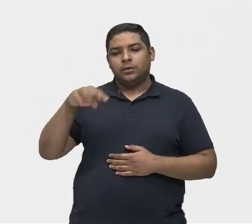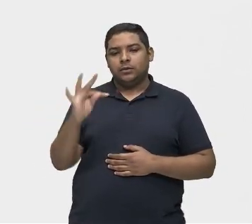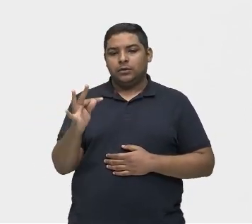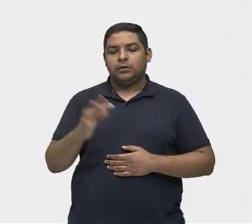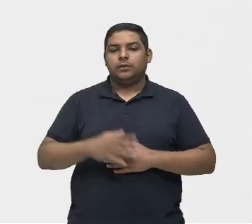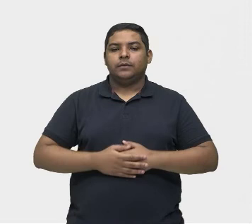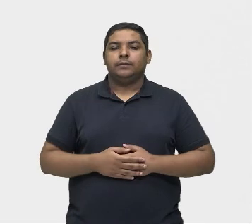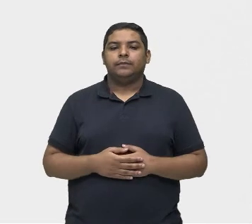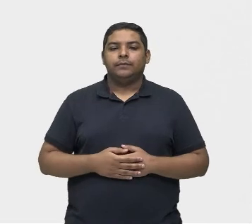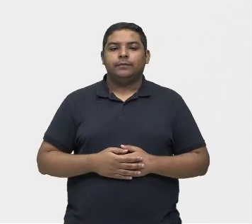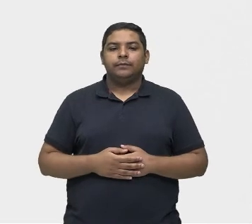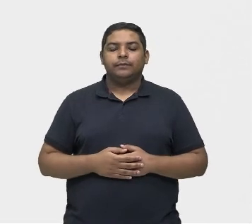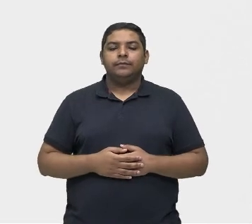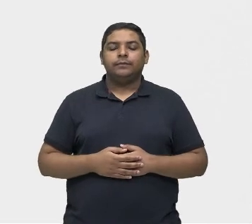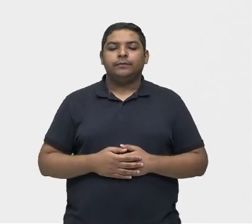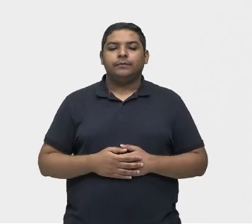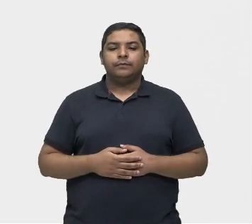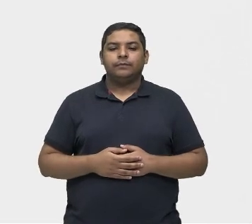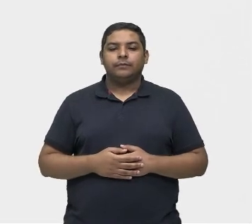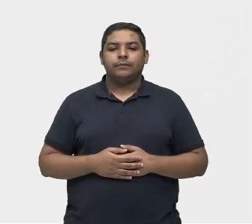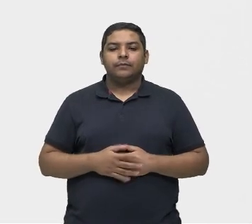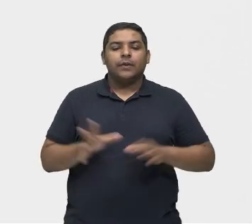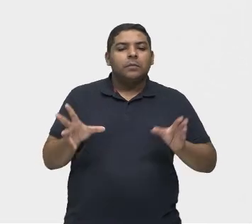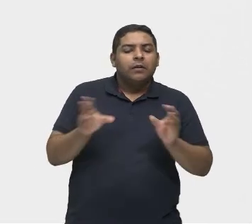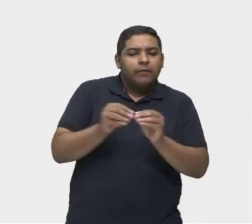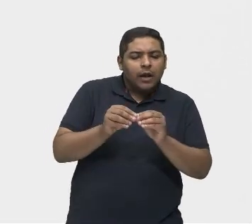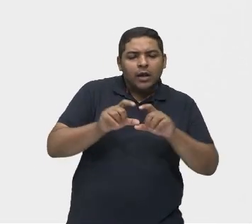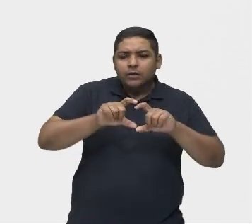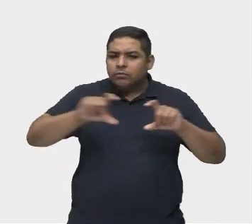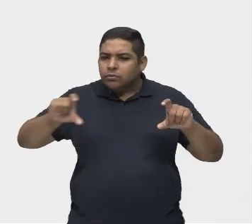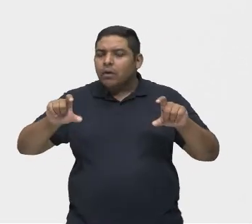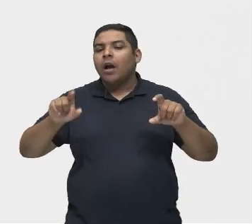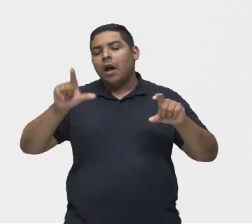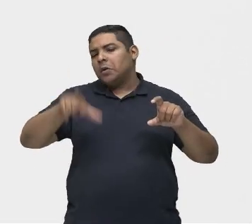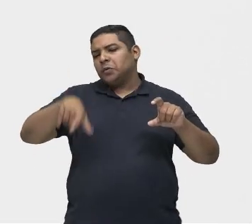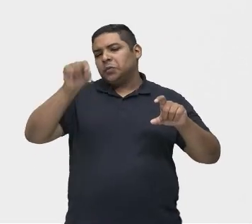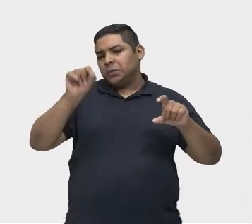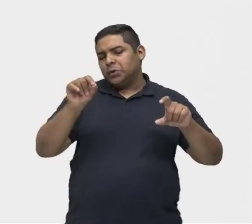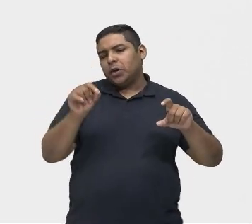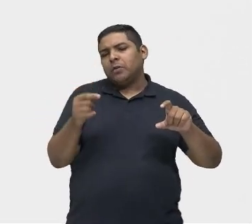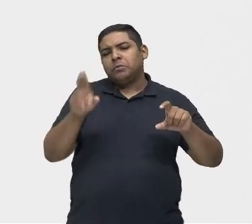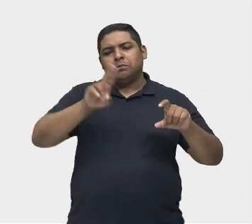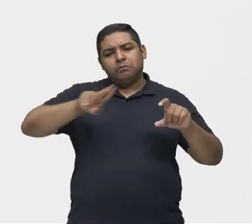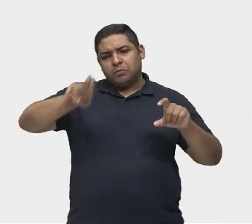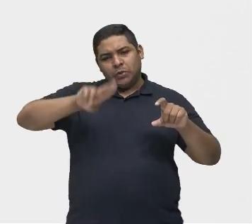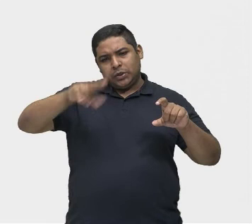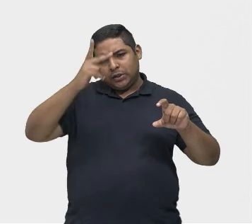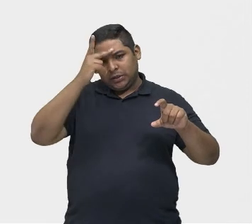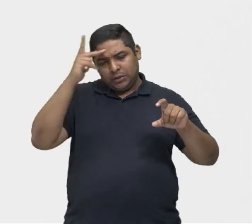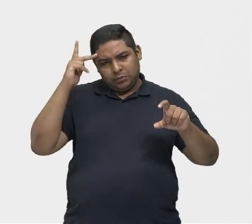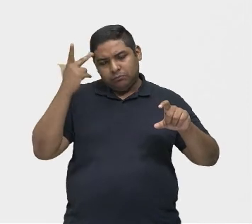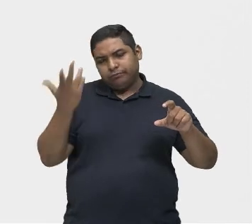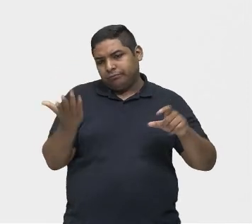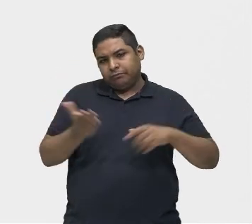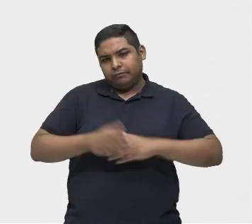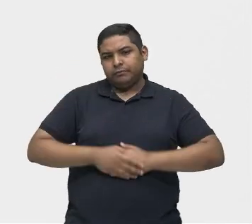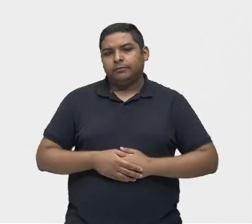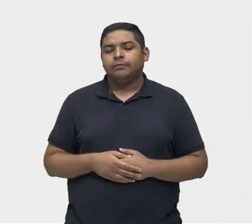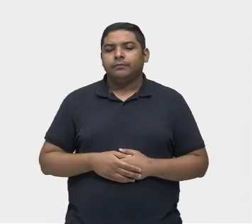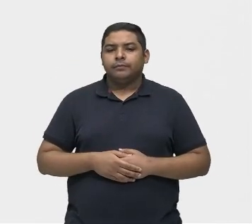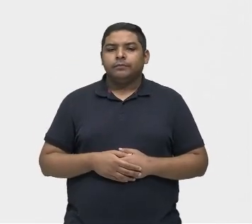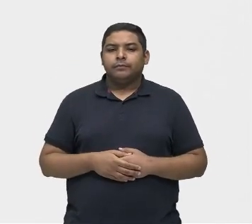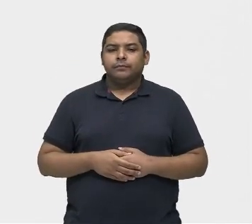Reitero que a forma abreviada ou não é uma escolha do falante, né, daquele que está utilizando a língua. Olha só o comentário